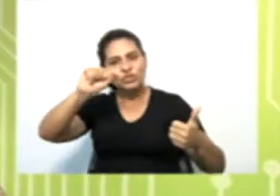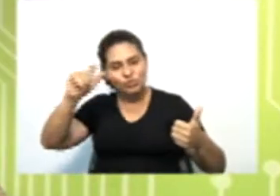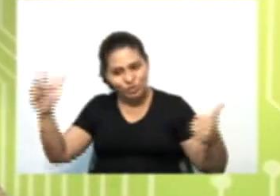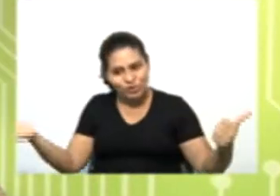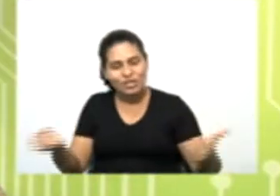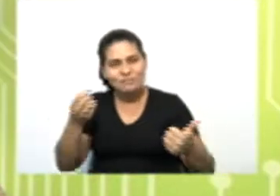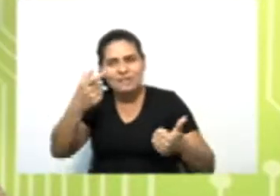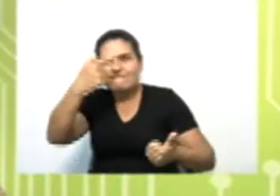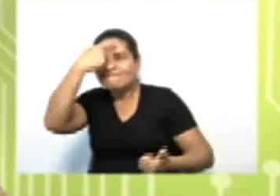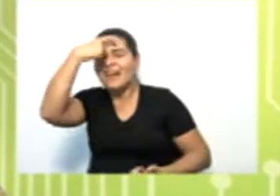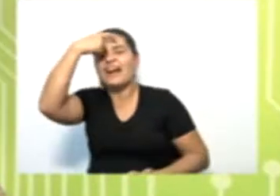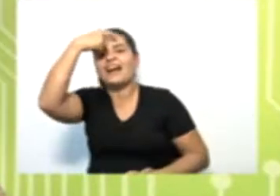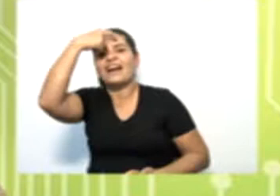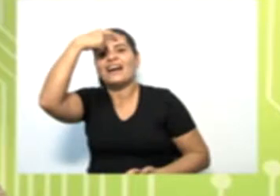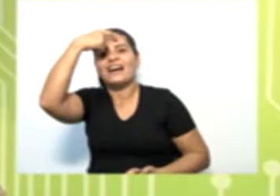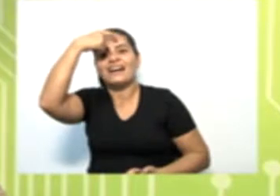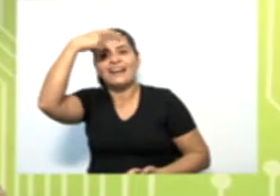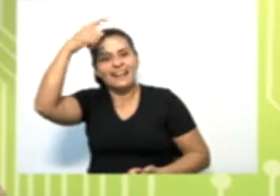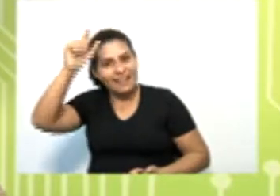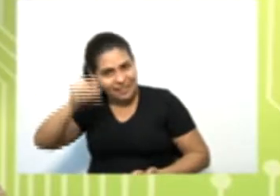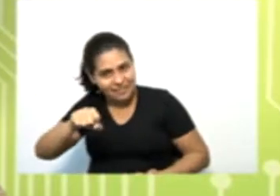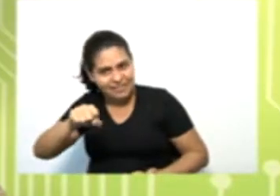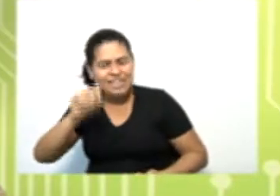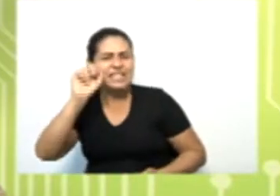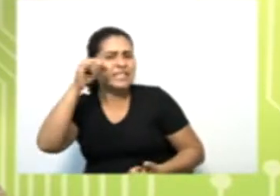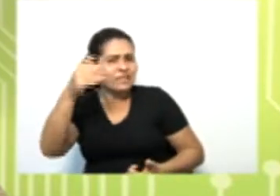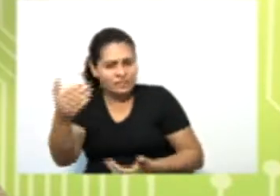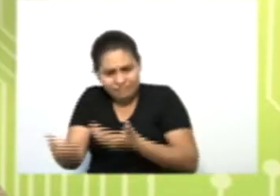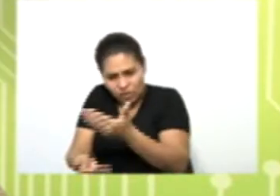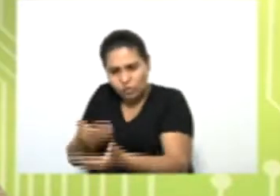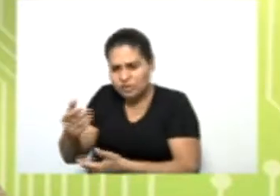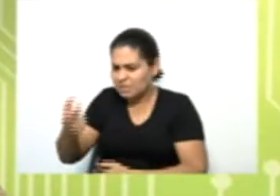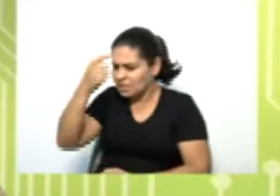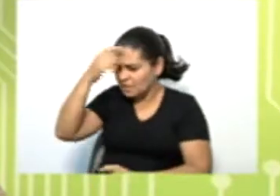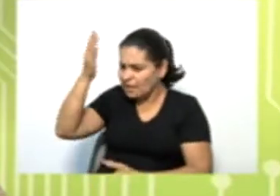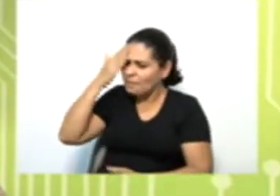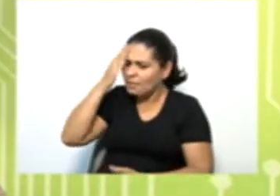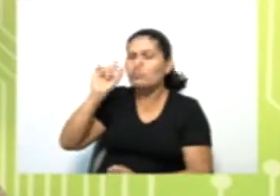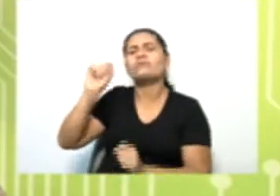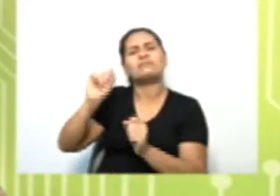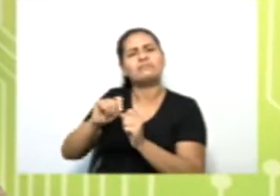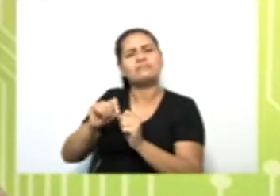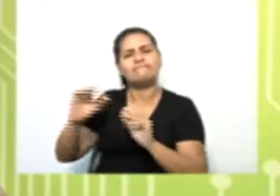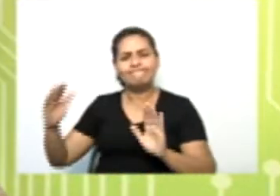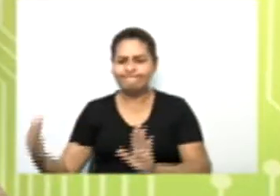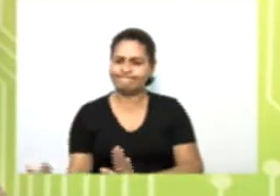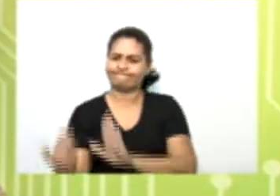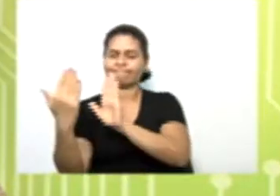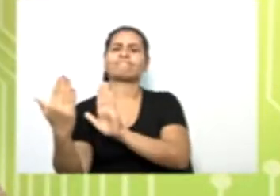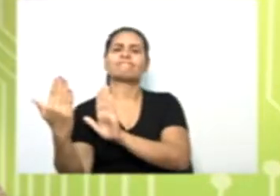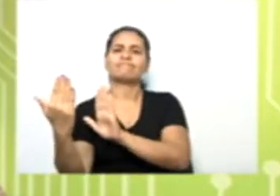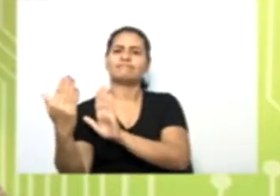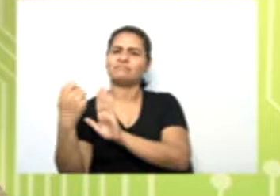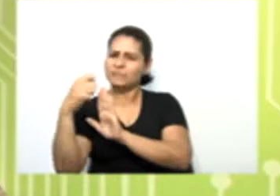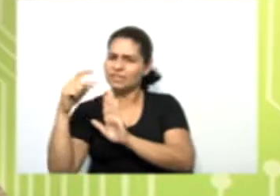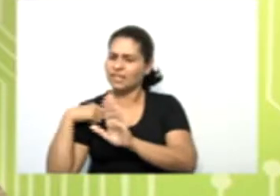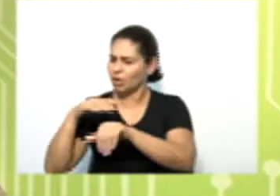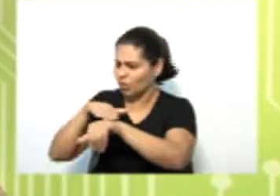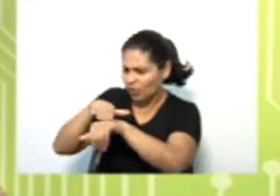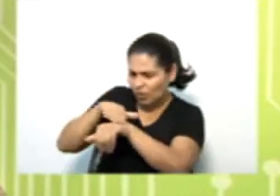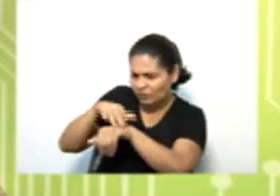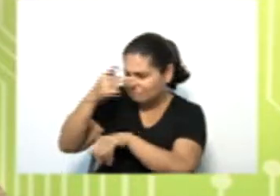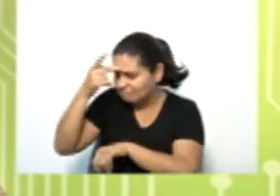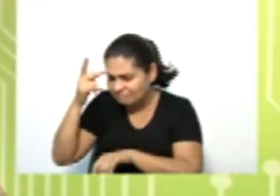viver conscientemente. Numa negociação, eu preciso estar consciente e presente no momento que ela acontece. Numa conversa com